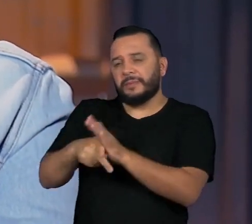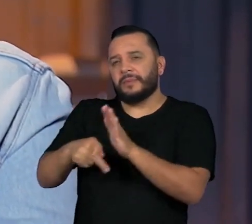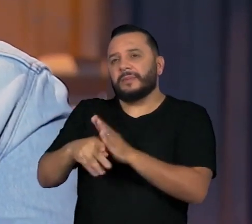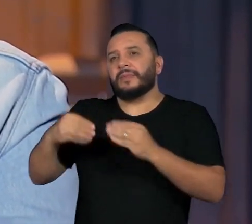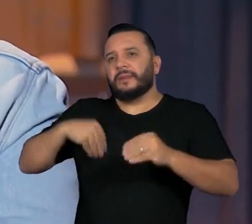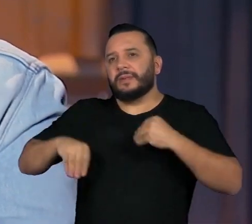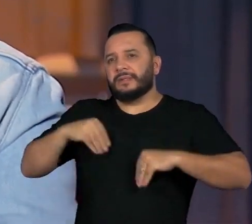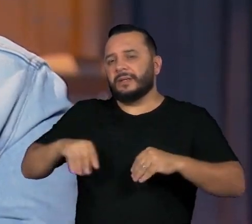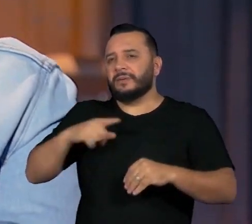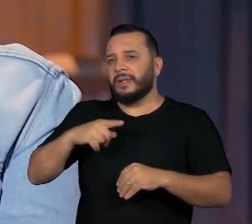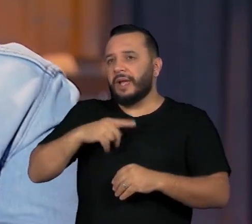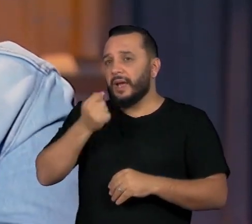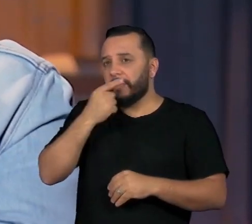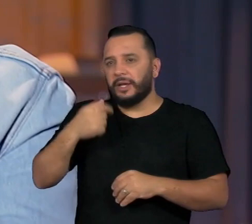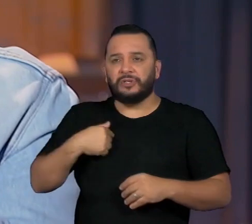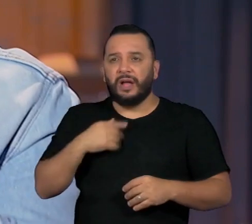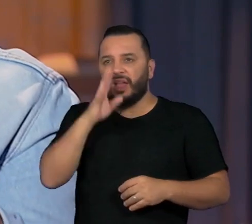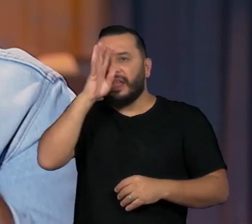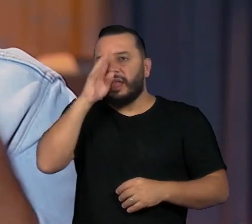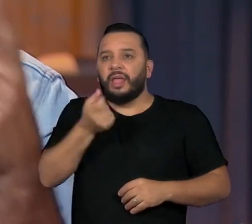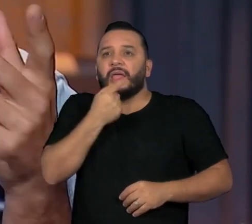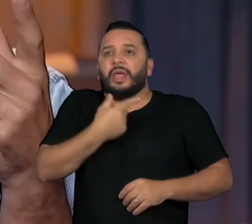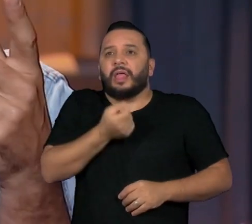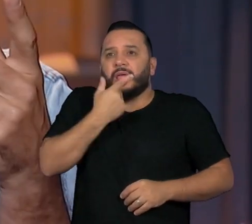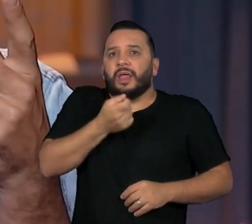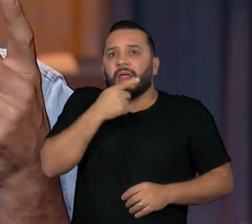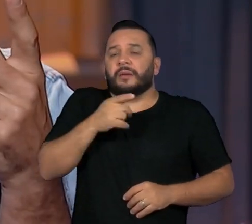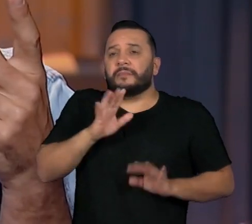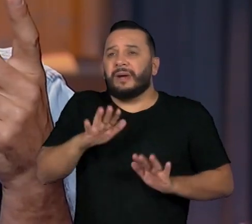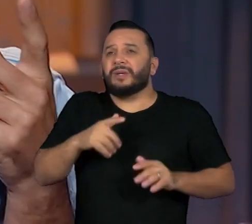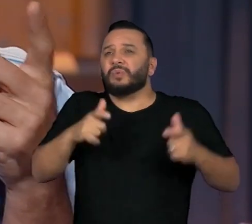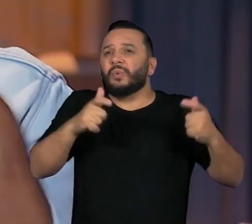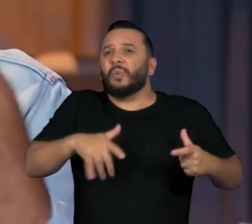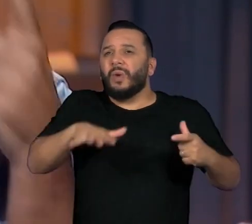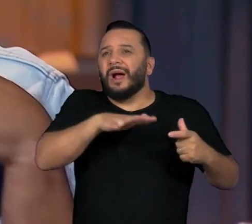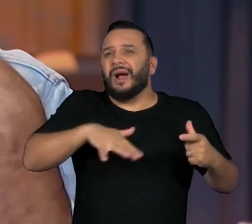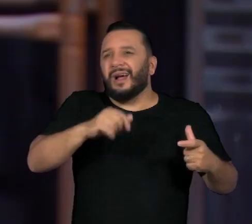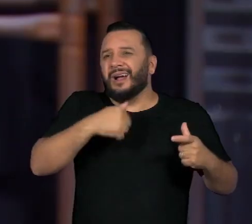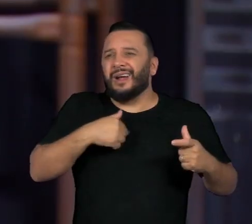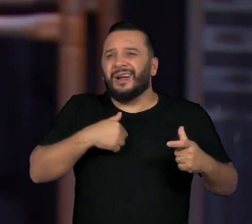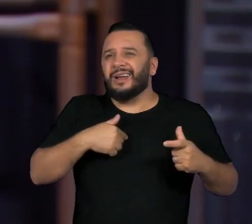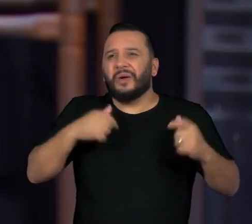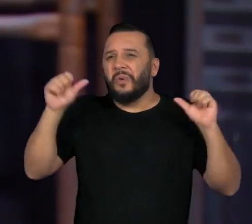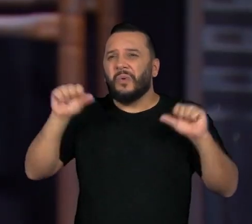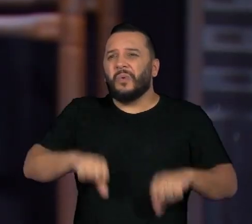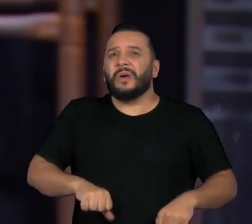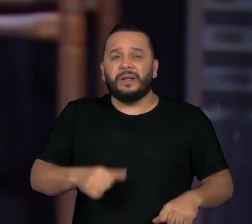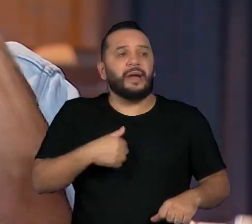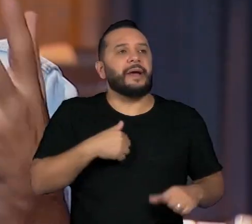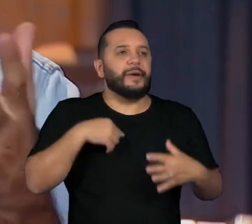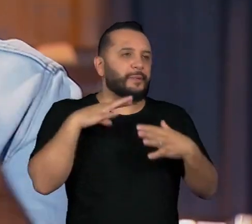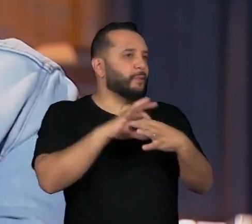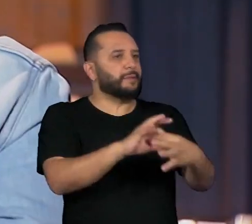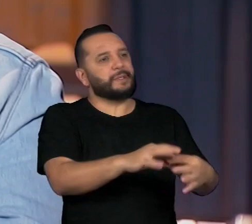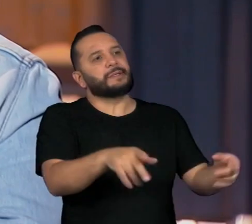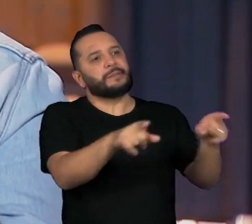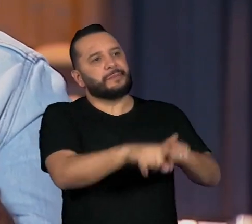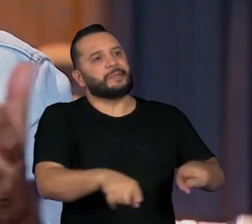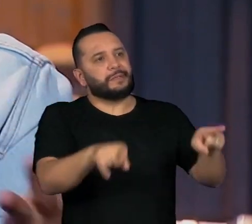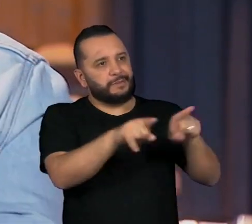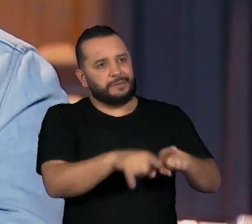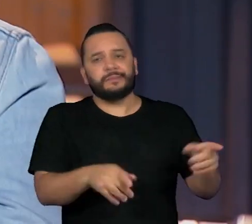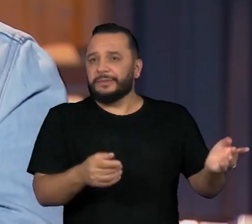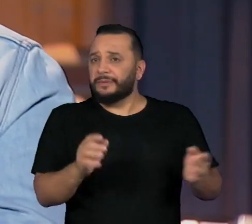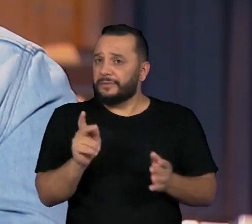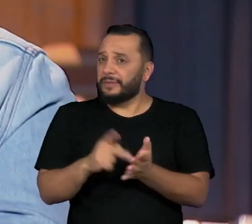lá, recebe uma receita e vai, pega o remédio e, de repente... E continua no mesmo contexto. Uma psicoterapia, né? Para saber o que está acontecendo em casa.